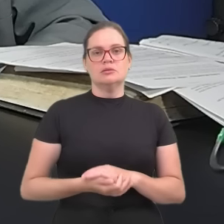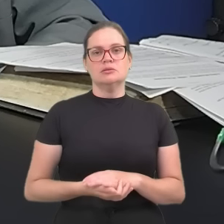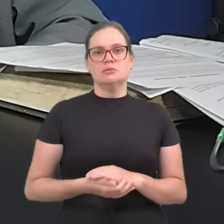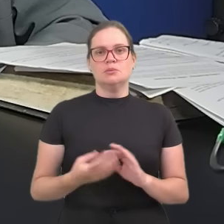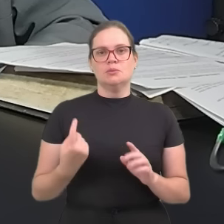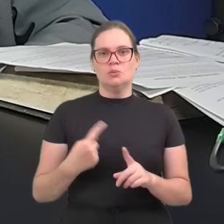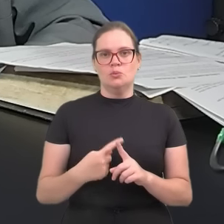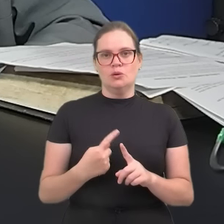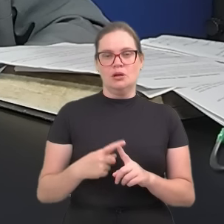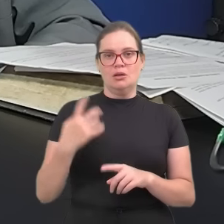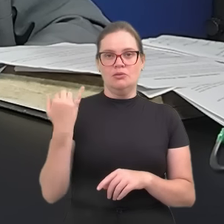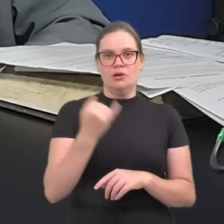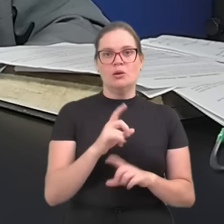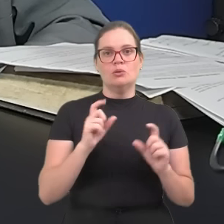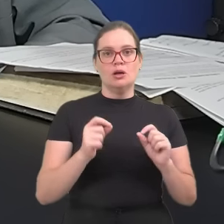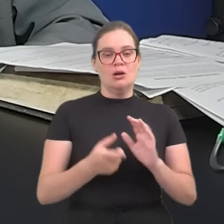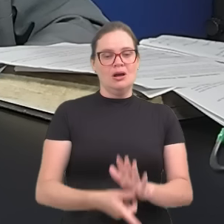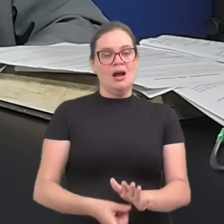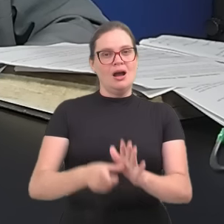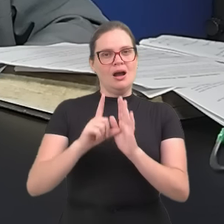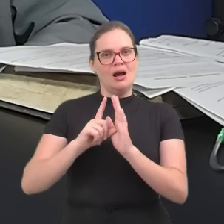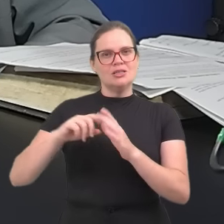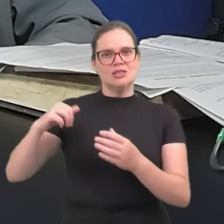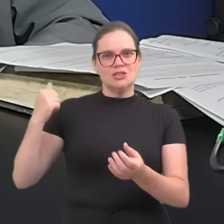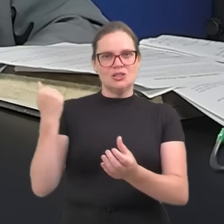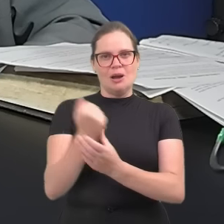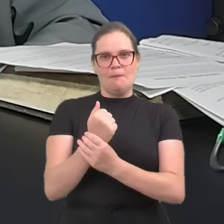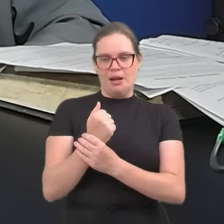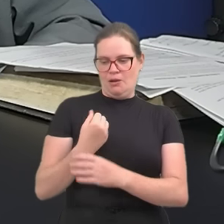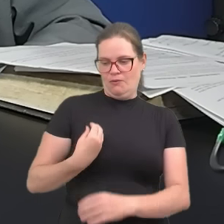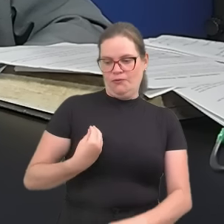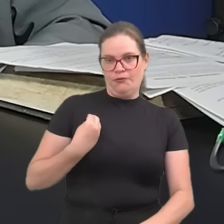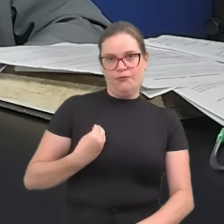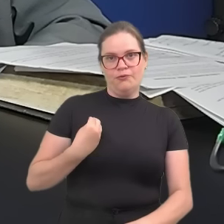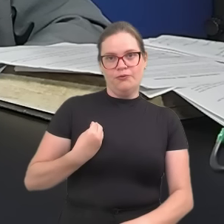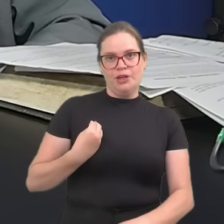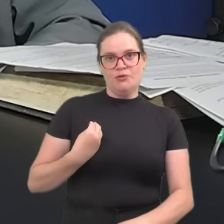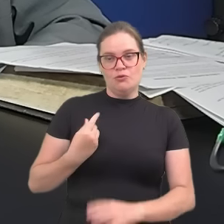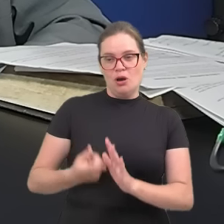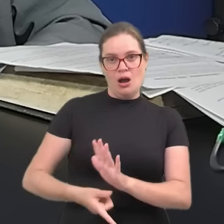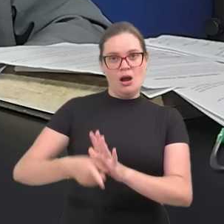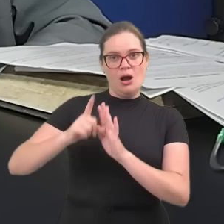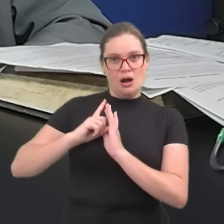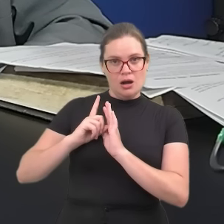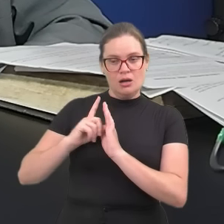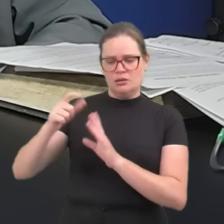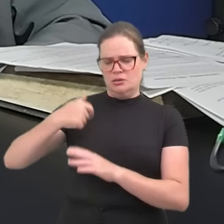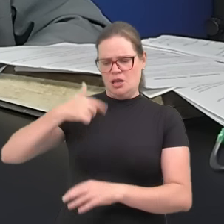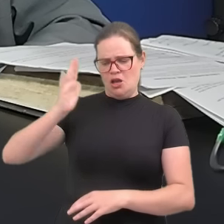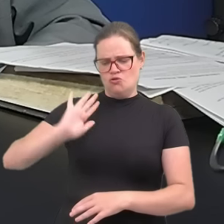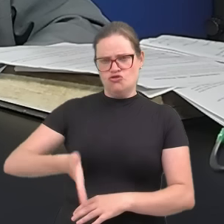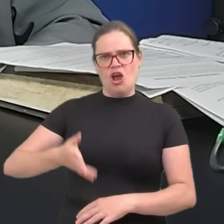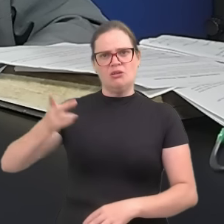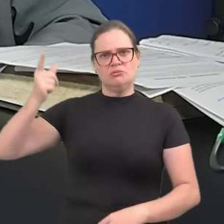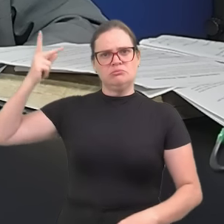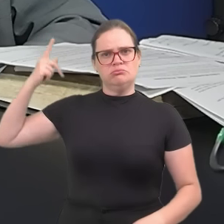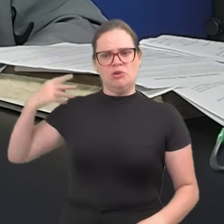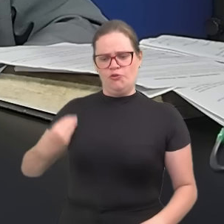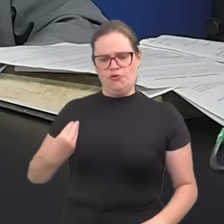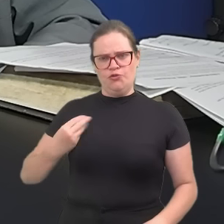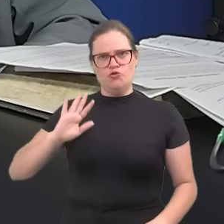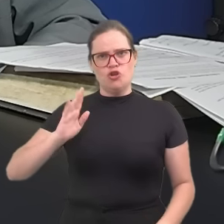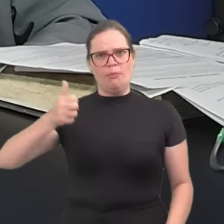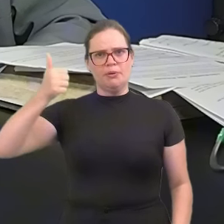que antes que Abraão existisse, eu sou. E eles queriam apedrejar Jesus. Ou seja, por que eles estavam vivendo um momento histórico de